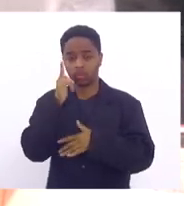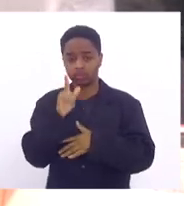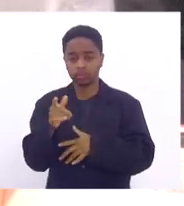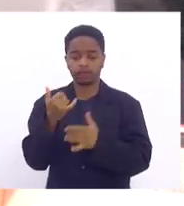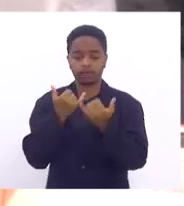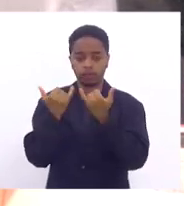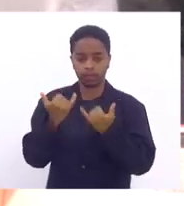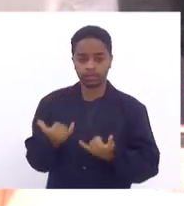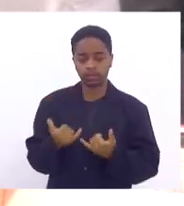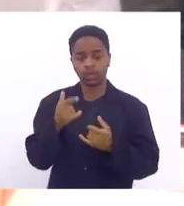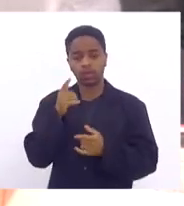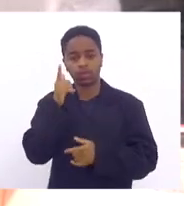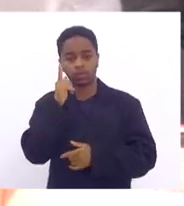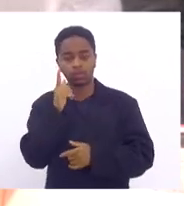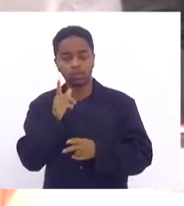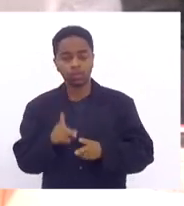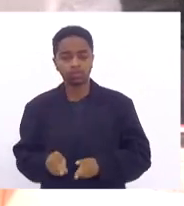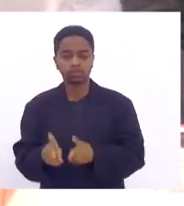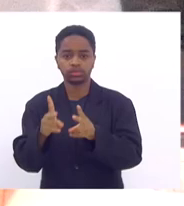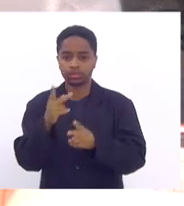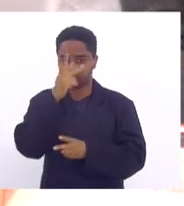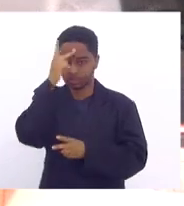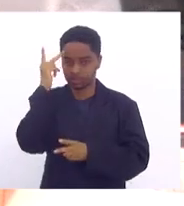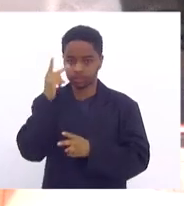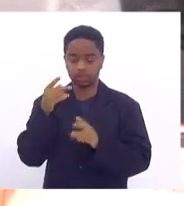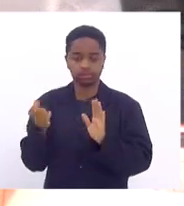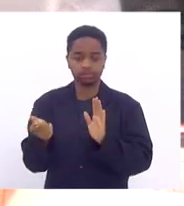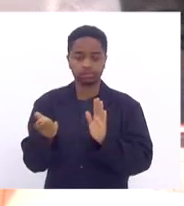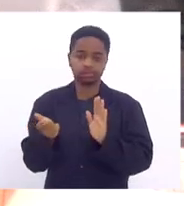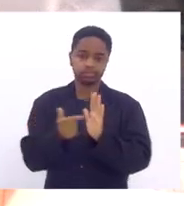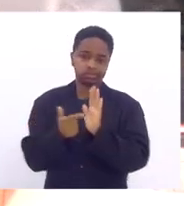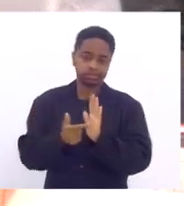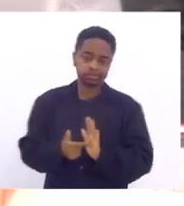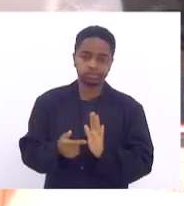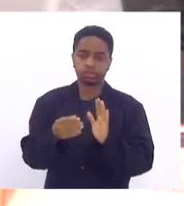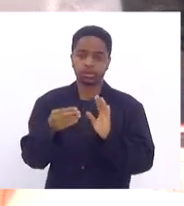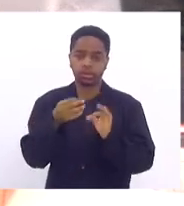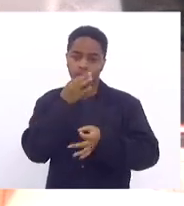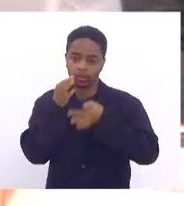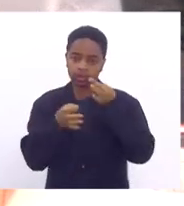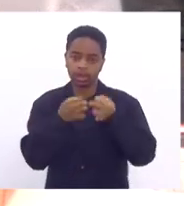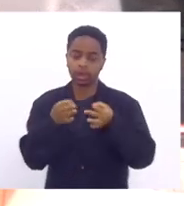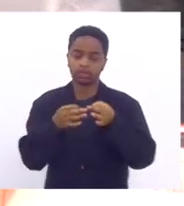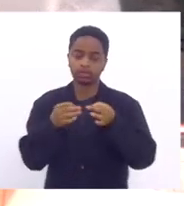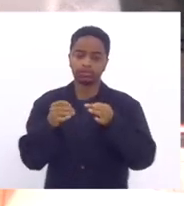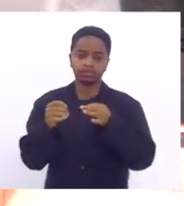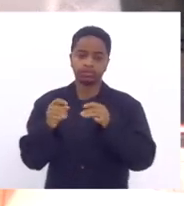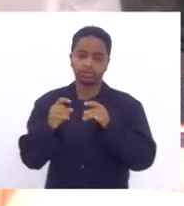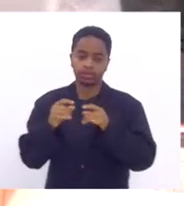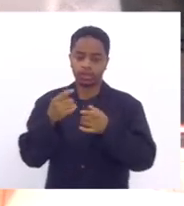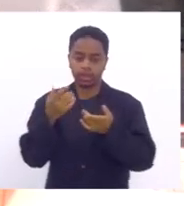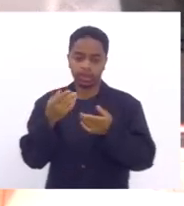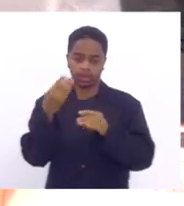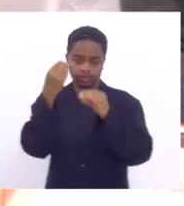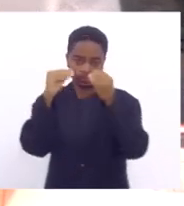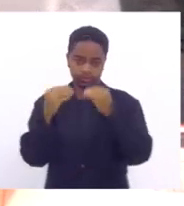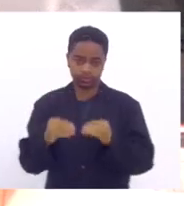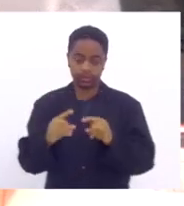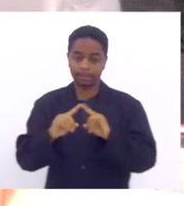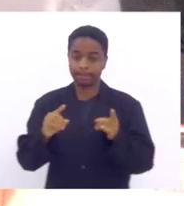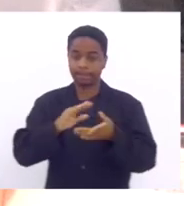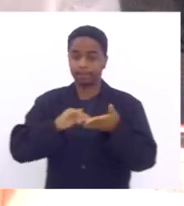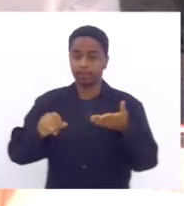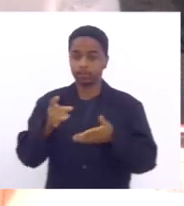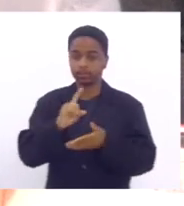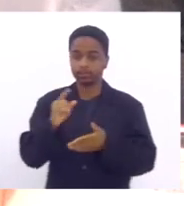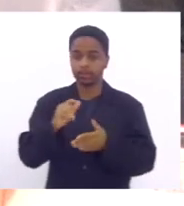as pessoas se manifestem nos nas suas postagens já existentes por exemplo e sem retirar essa memória digamos